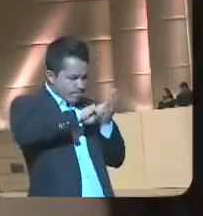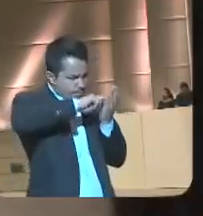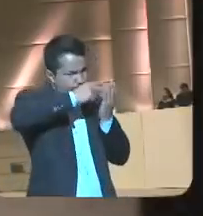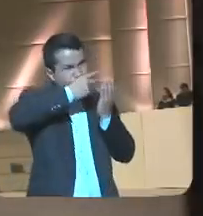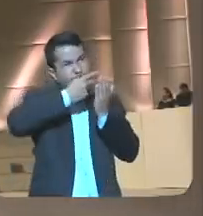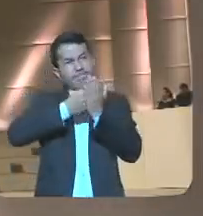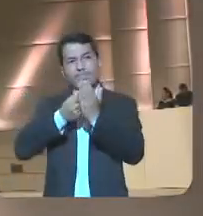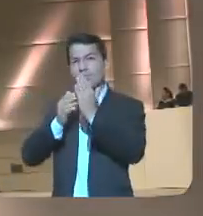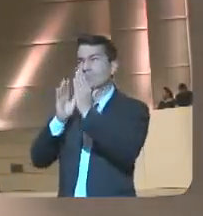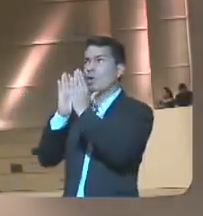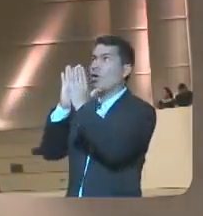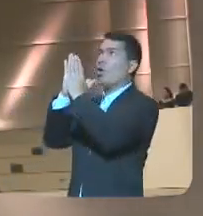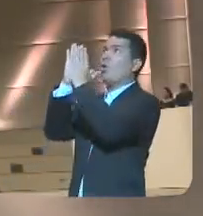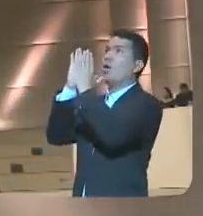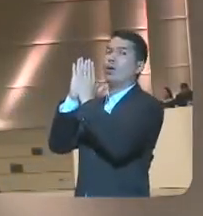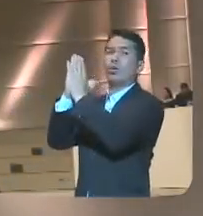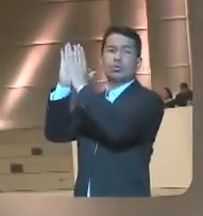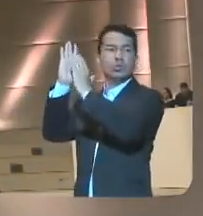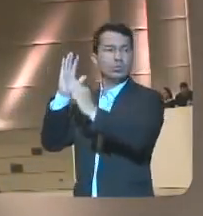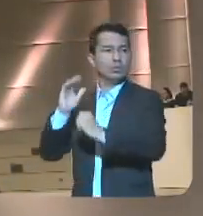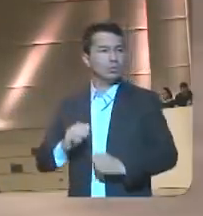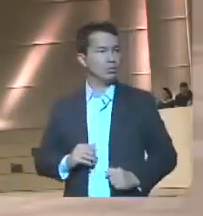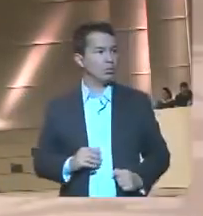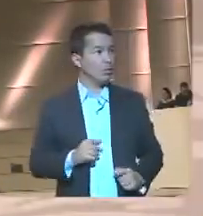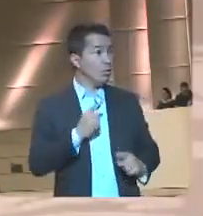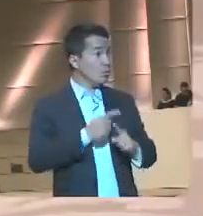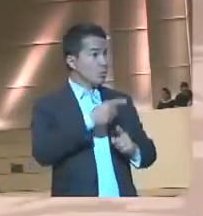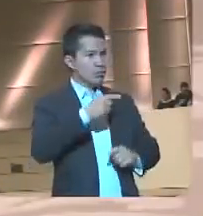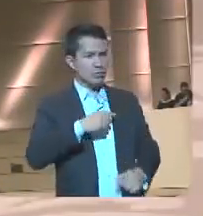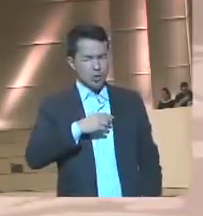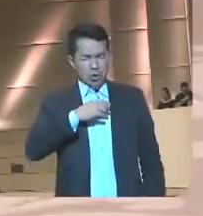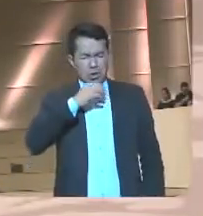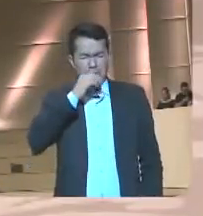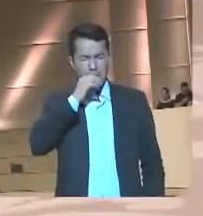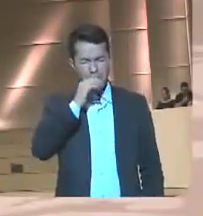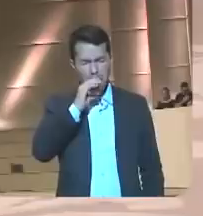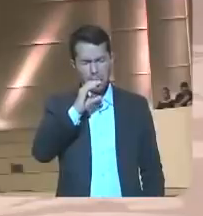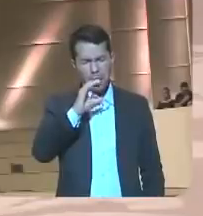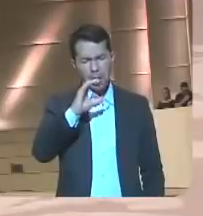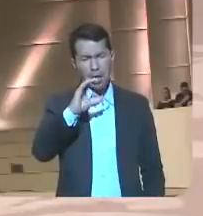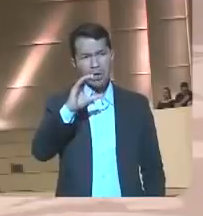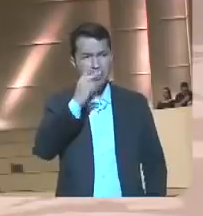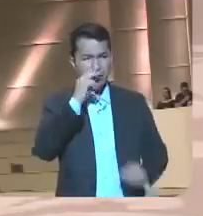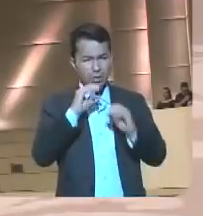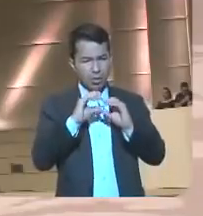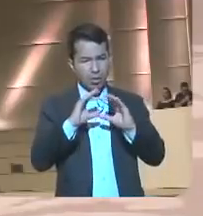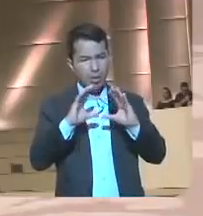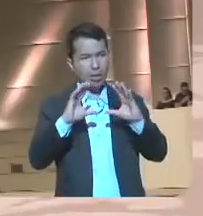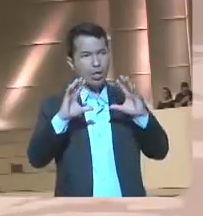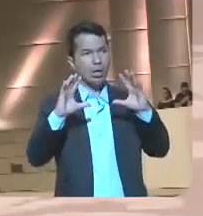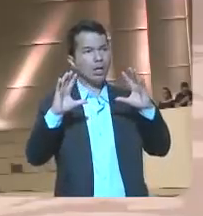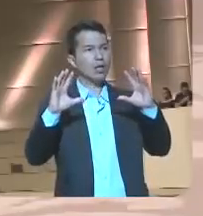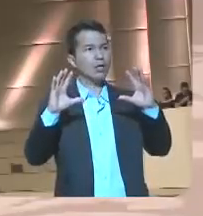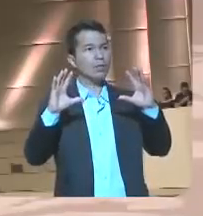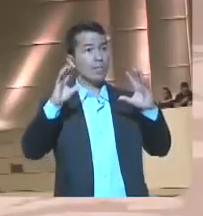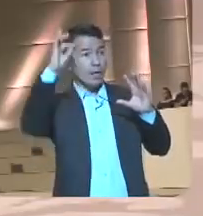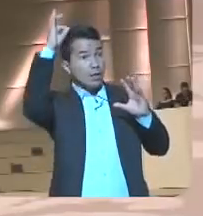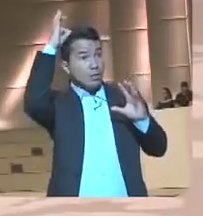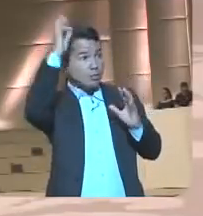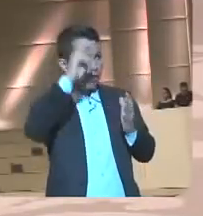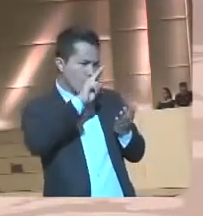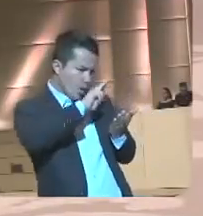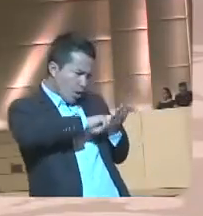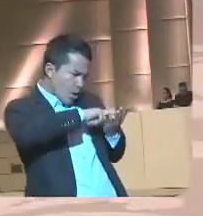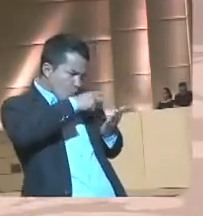quando você não consegue hora' até com os gemidos inexprimíveis ele fala do teu coração ao pai